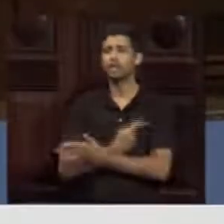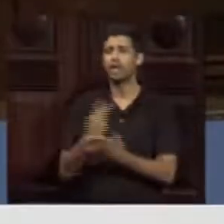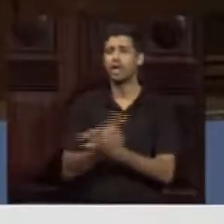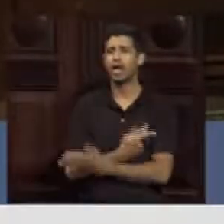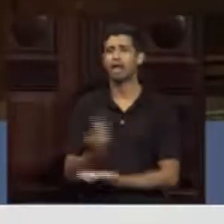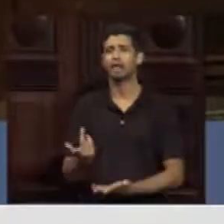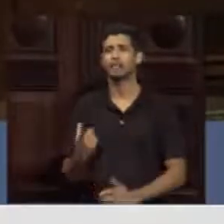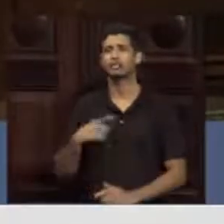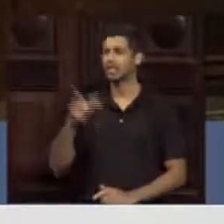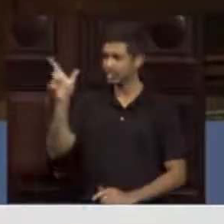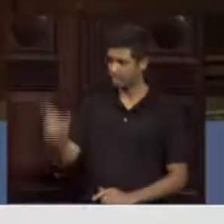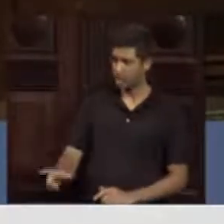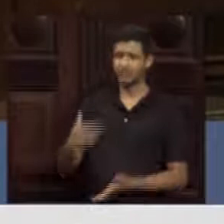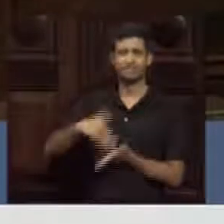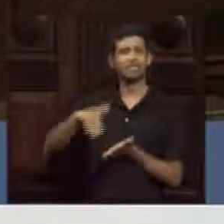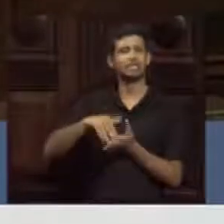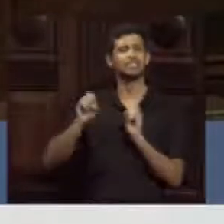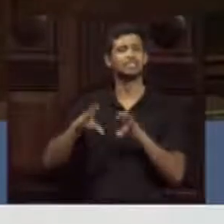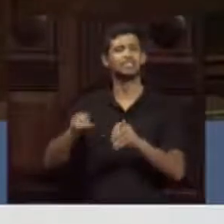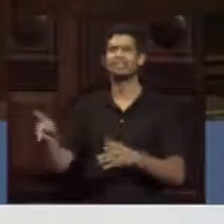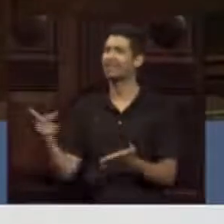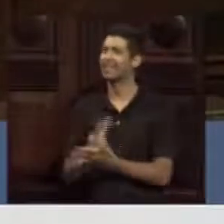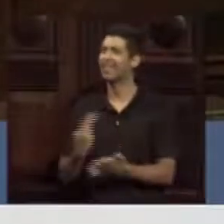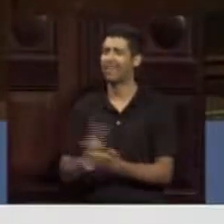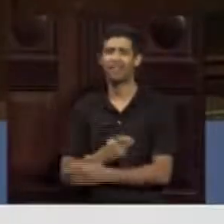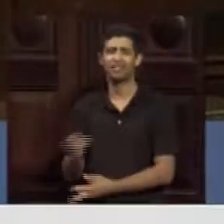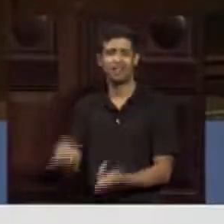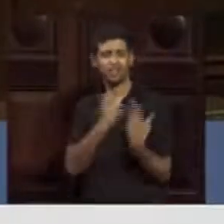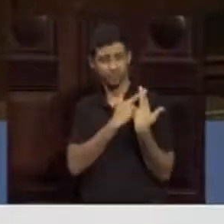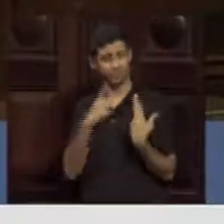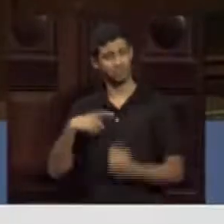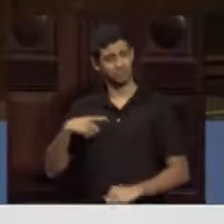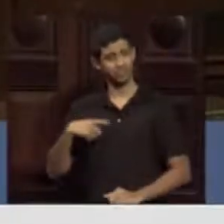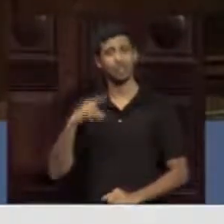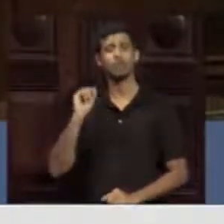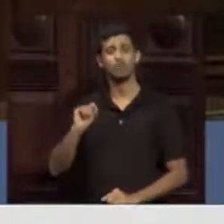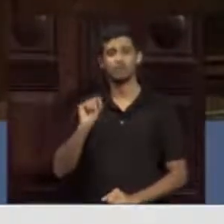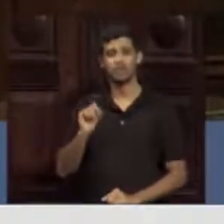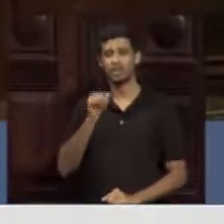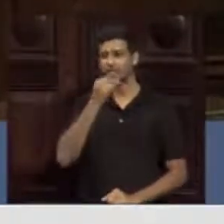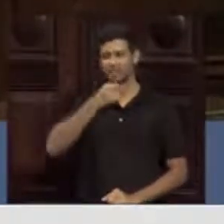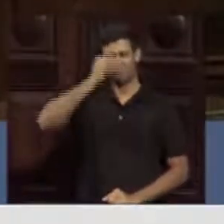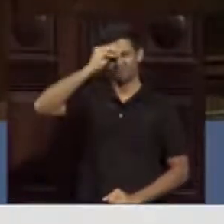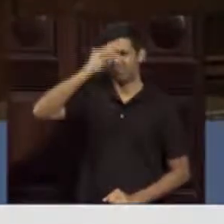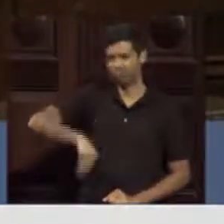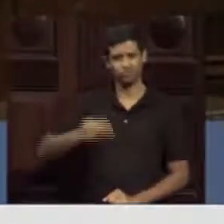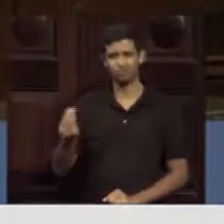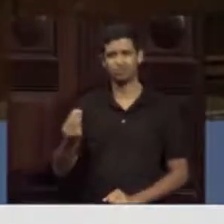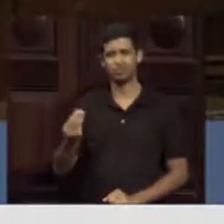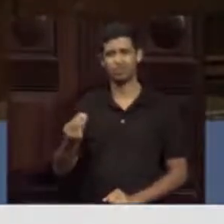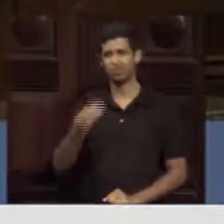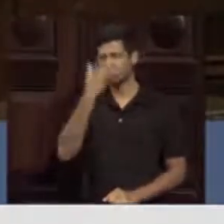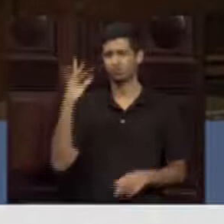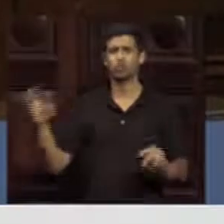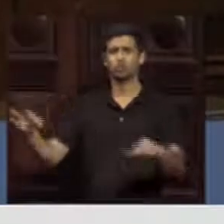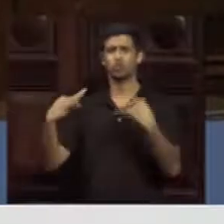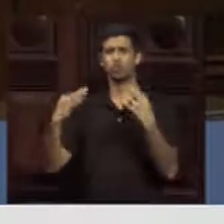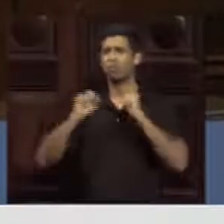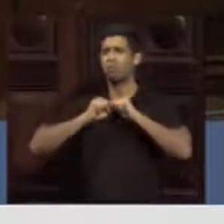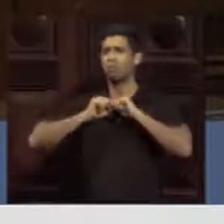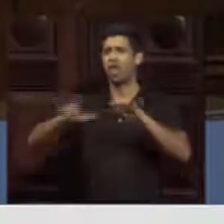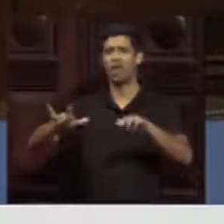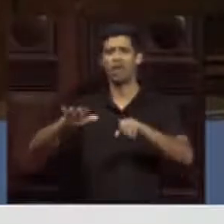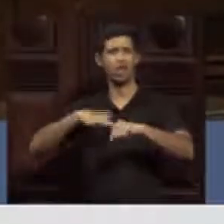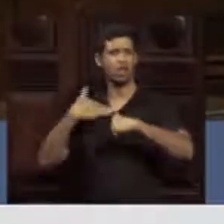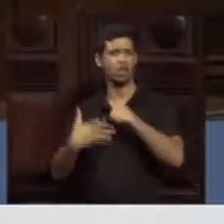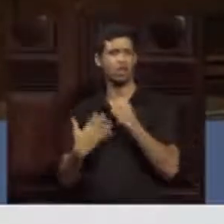o secretário de Educação, que pela responsabilidade que tem, pedir demissão de fórmula pública, expondo mazelas